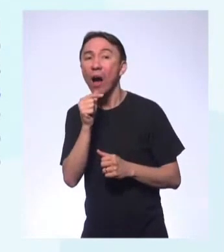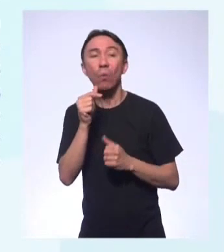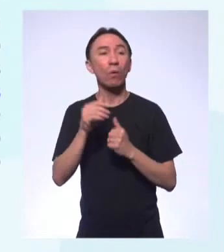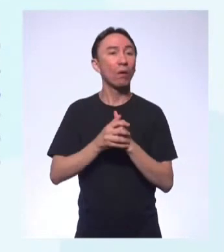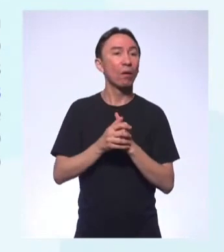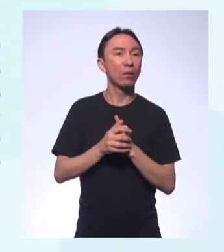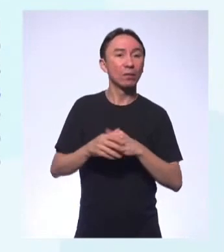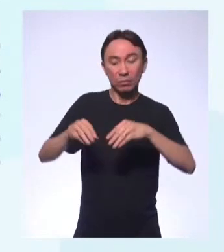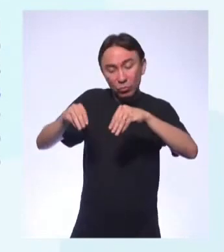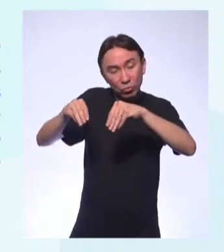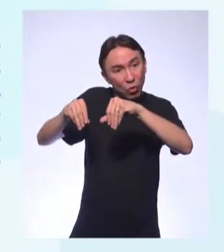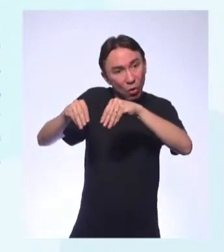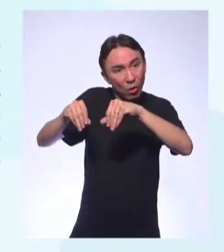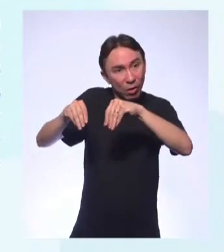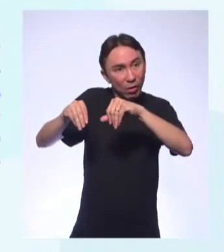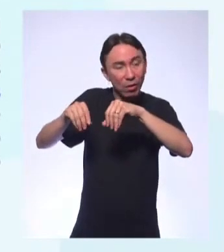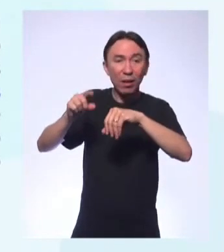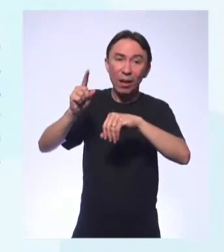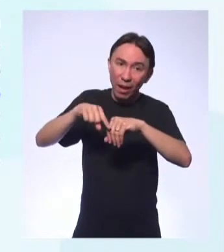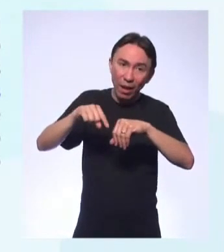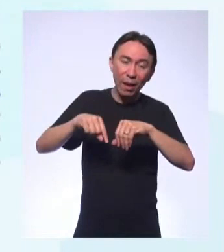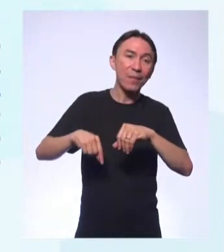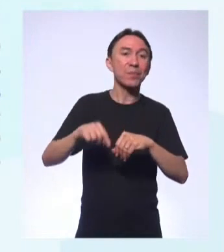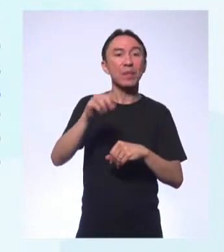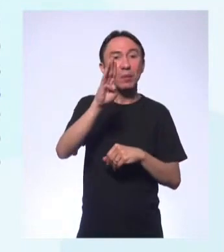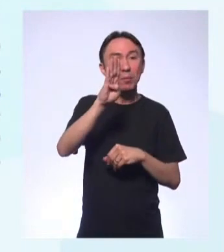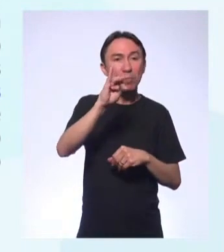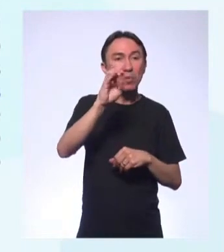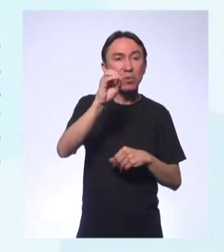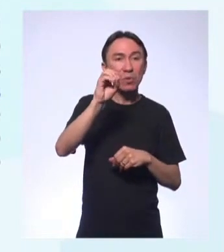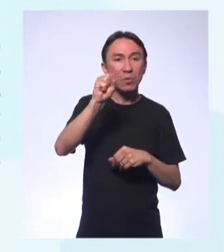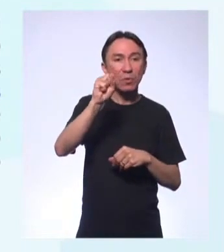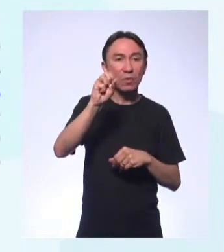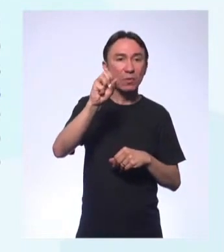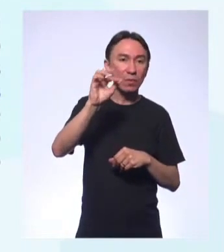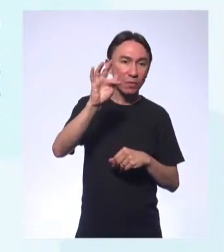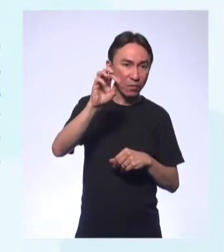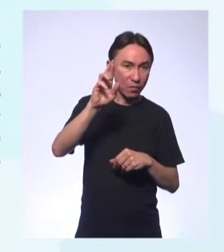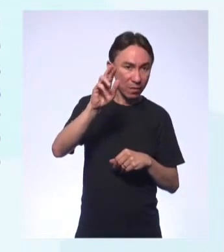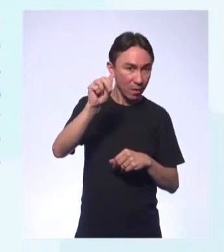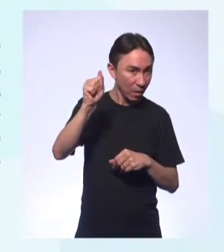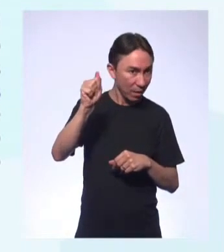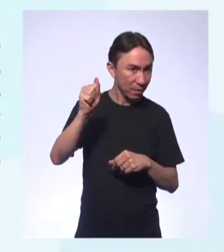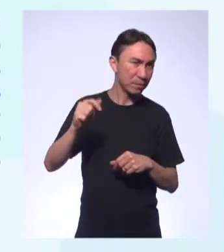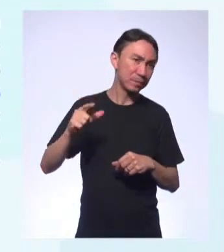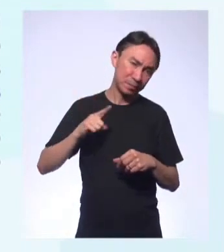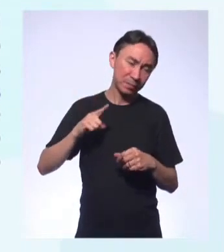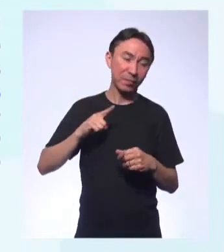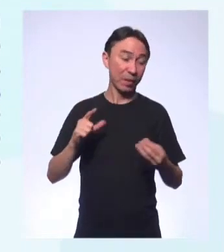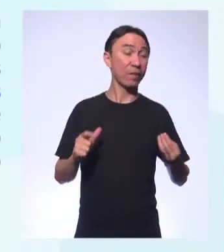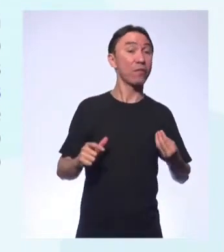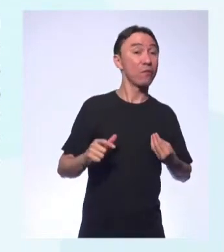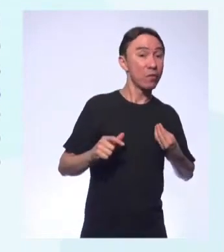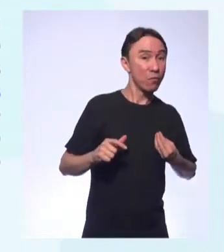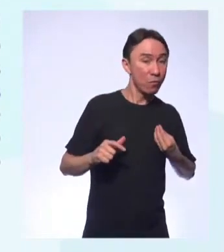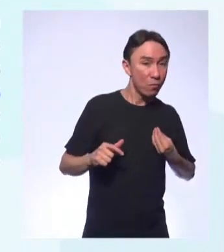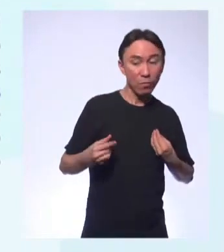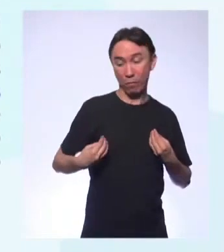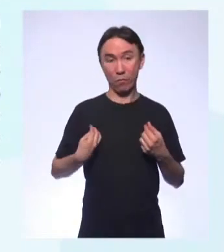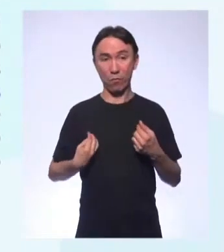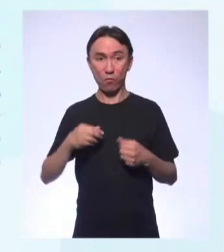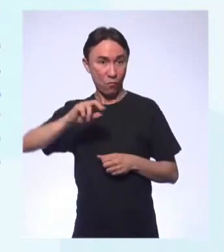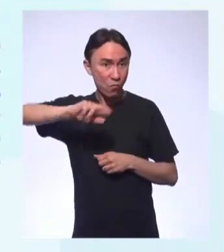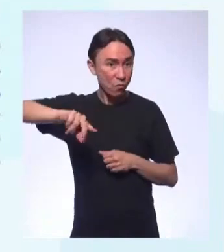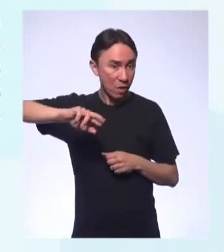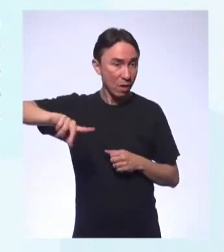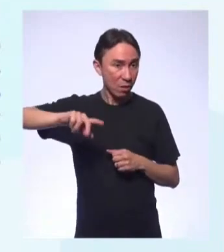vai formar a biosfera. Portanto, esses seres vivos, os seres bióticos e os seres abióticos, junto